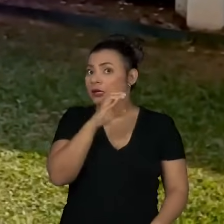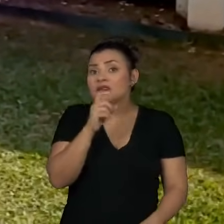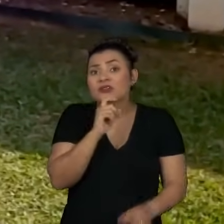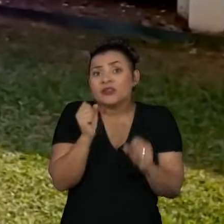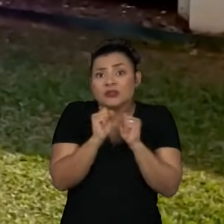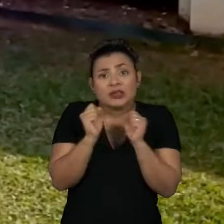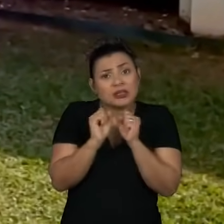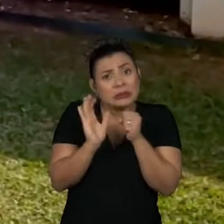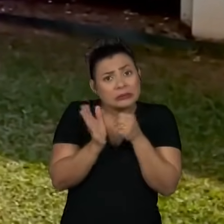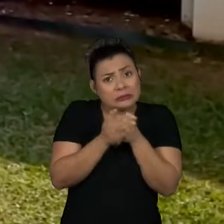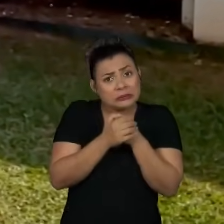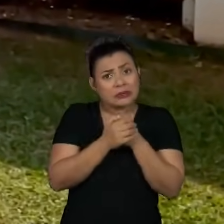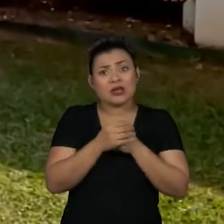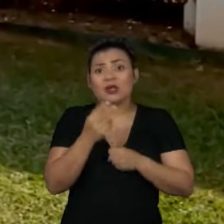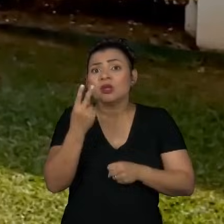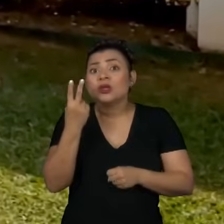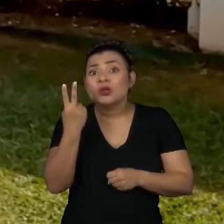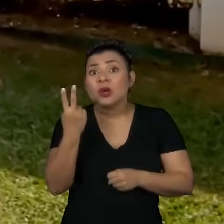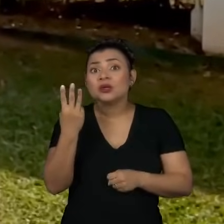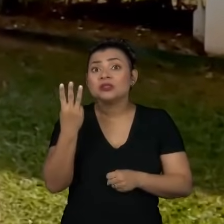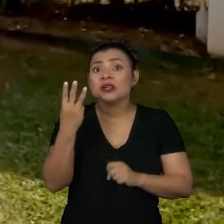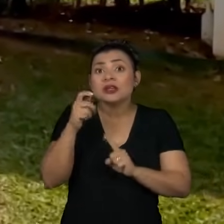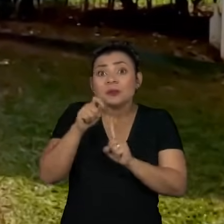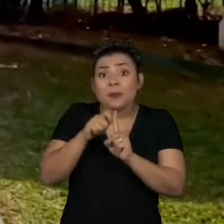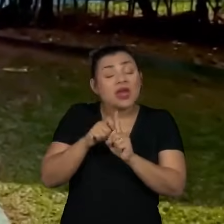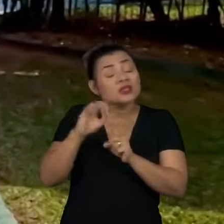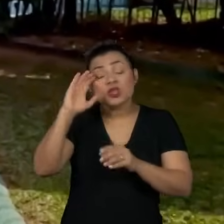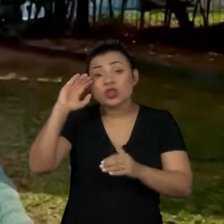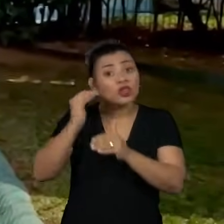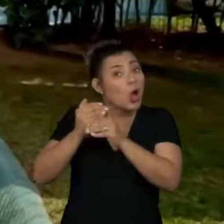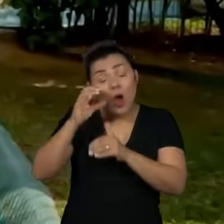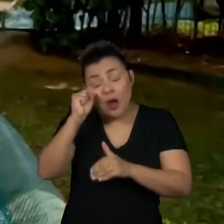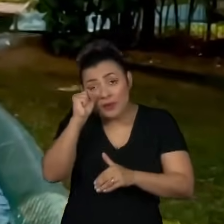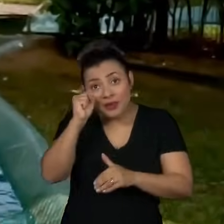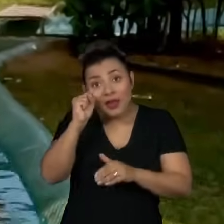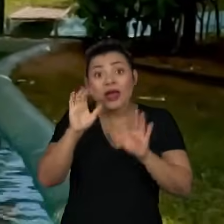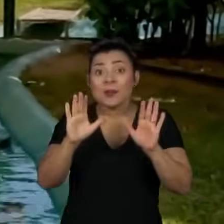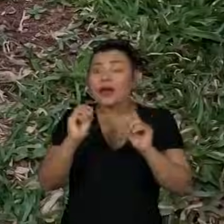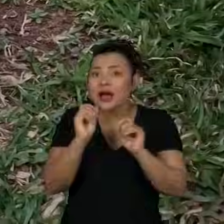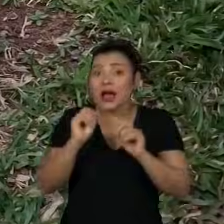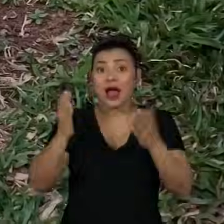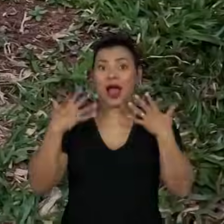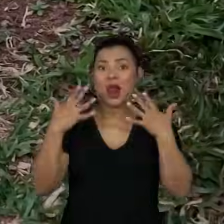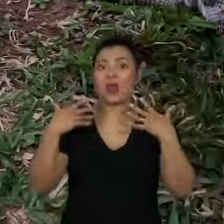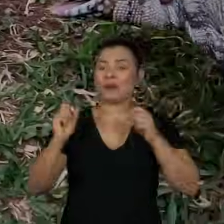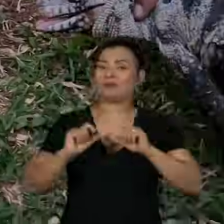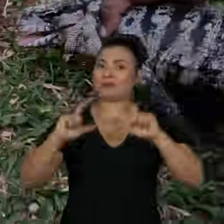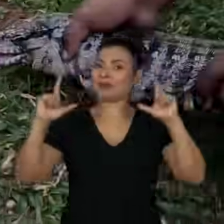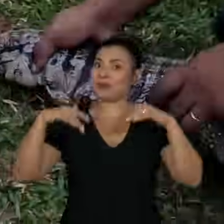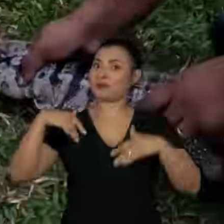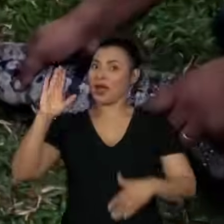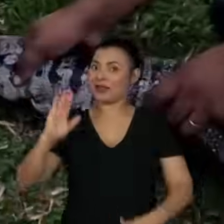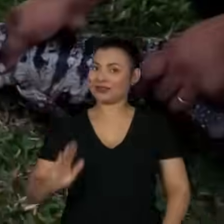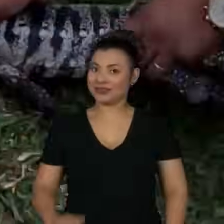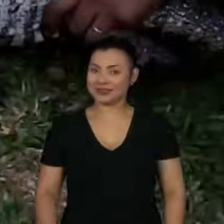hibernam. Fica 2, 3 meses hibernando, mas no calor eles são mais ativos.